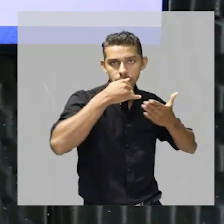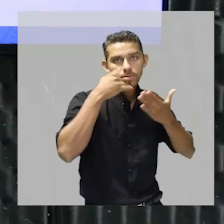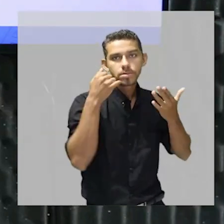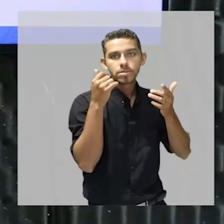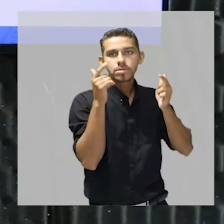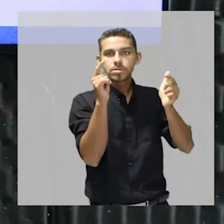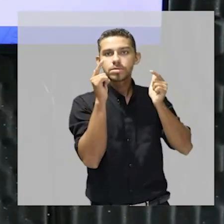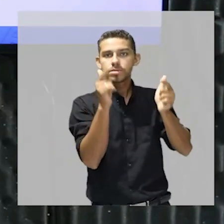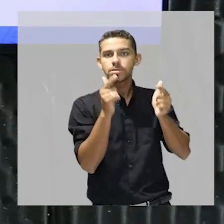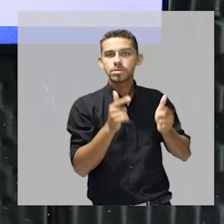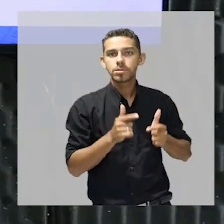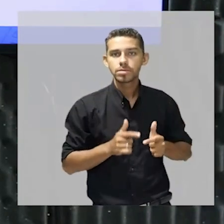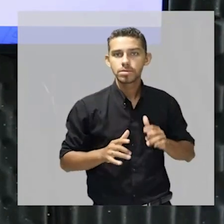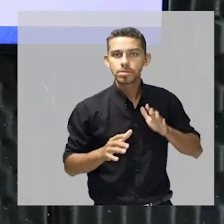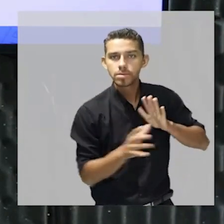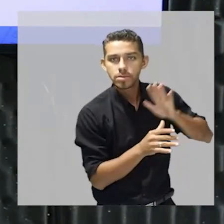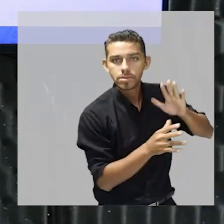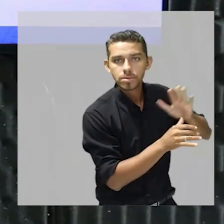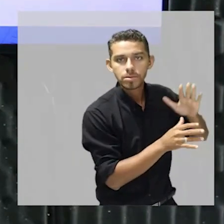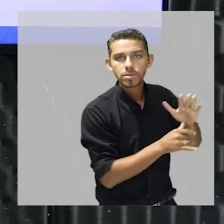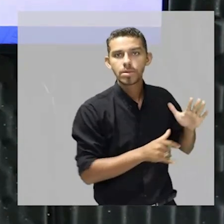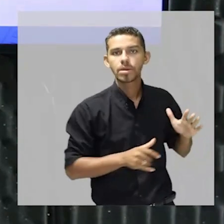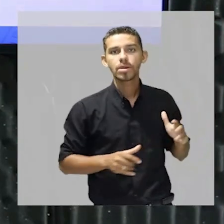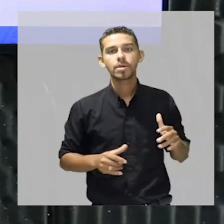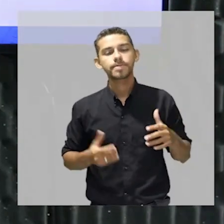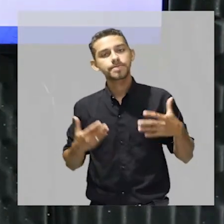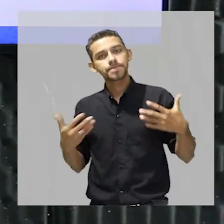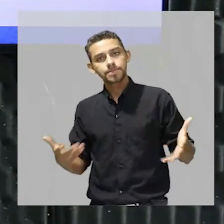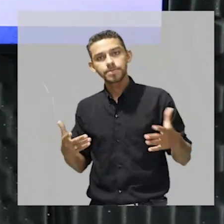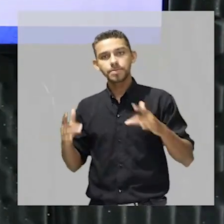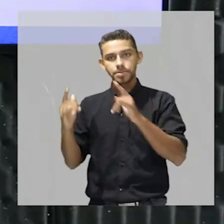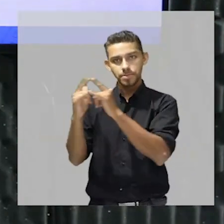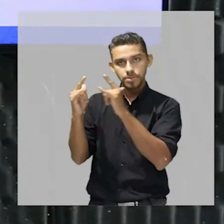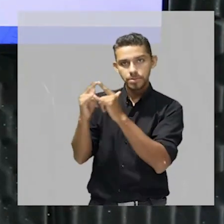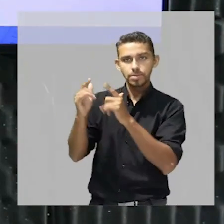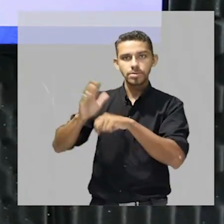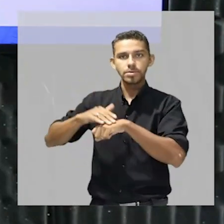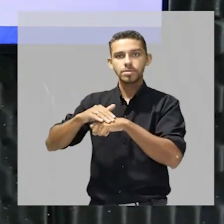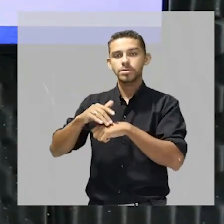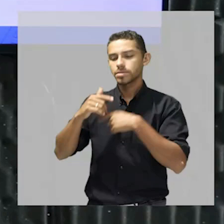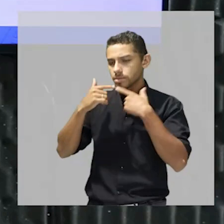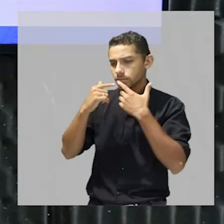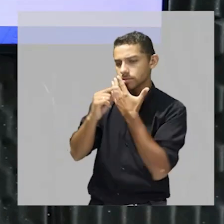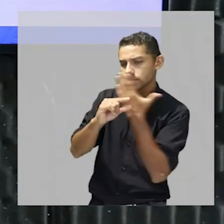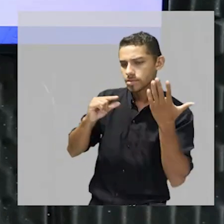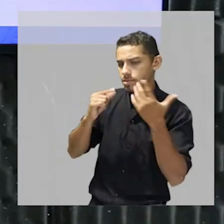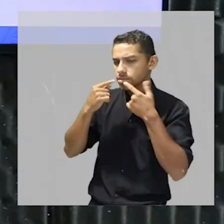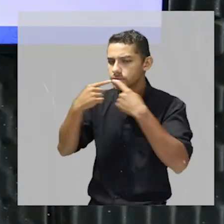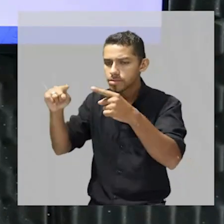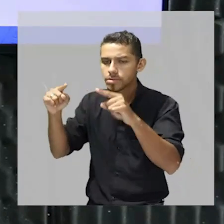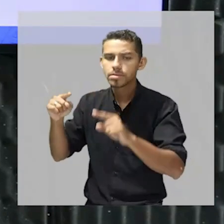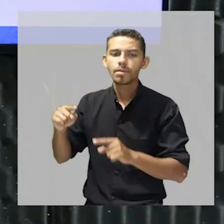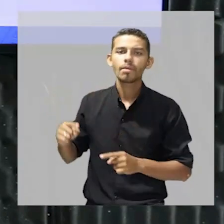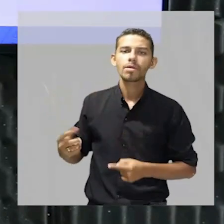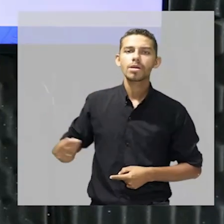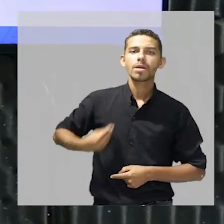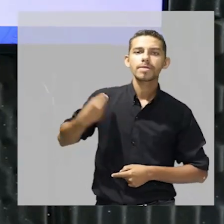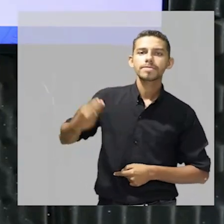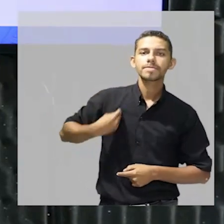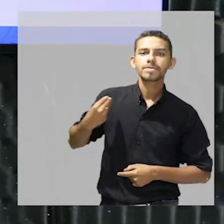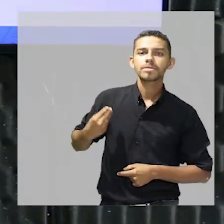instituições sociais que foram constituídos então é a crítica do autor em relação à